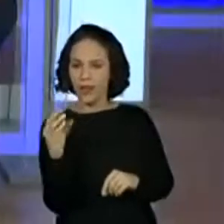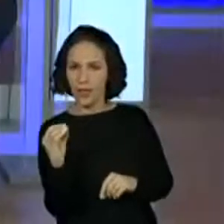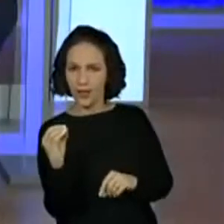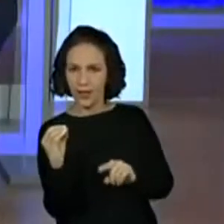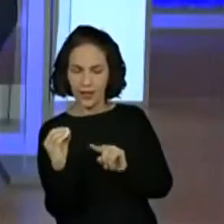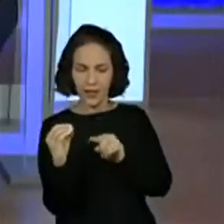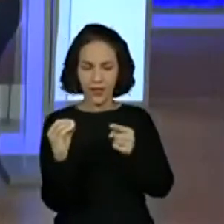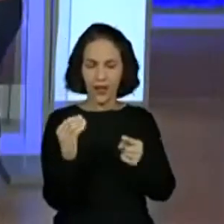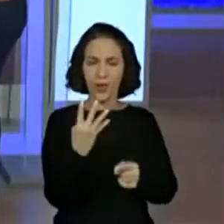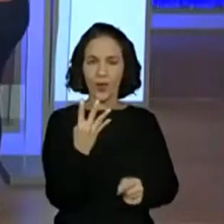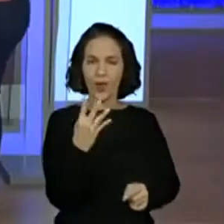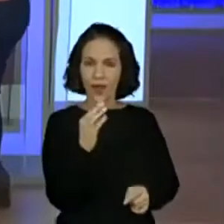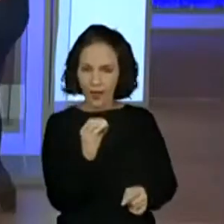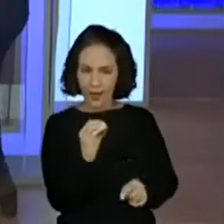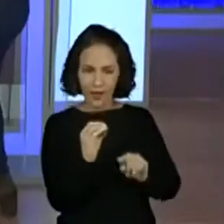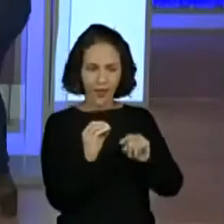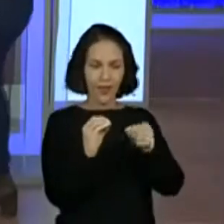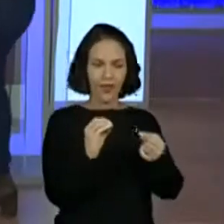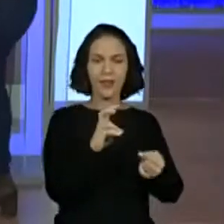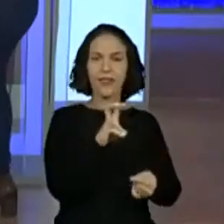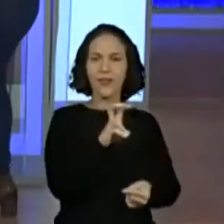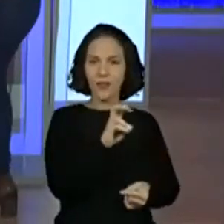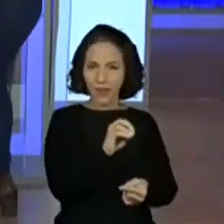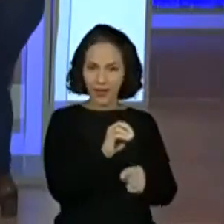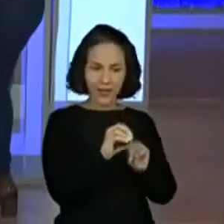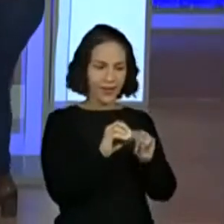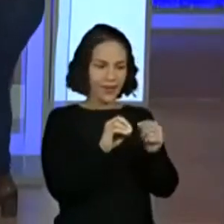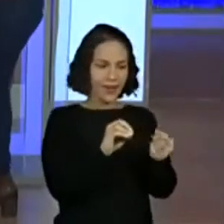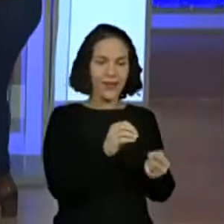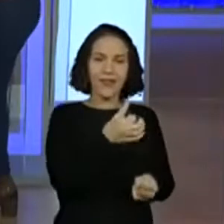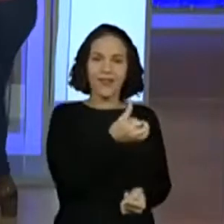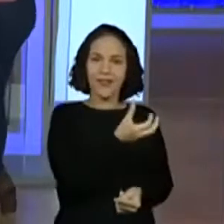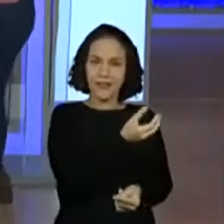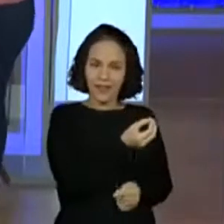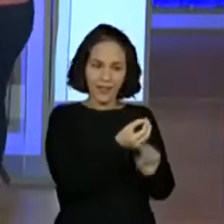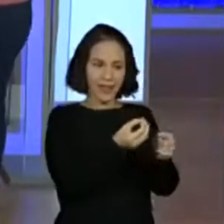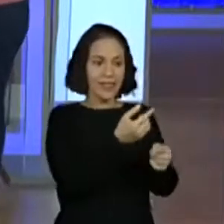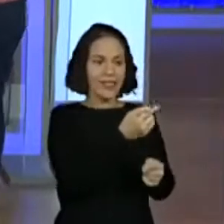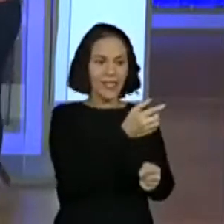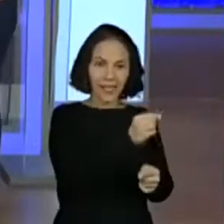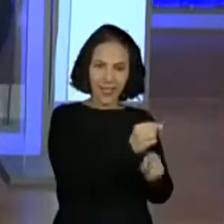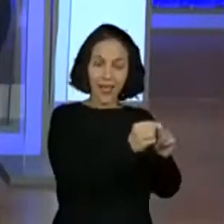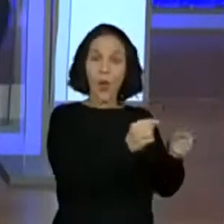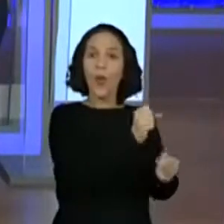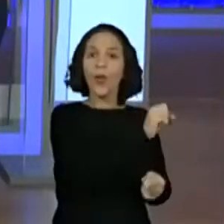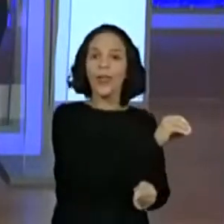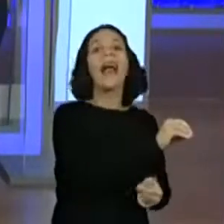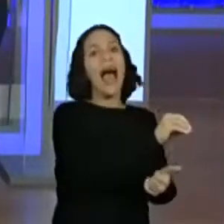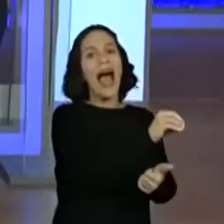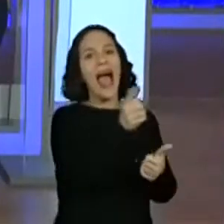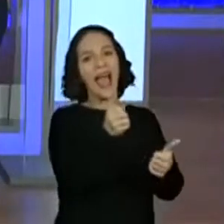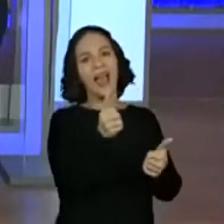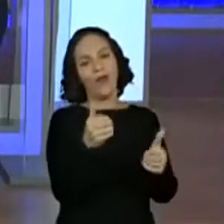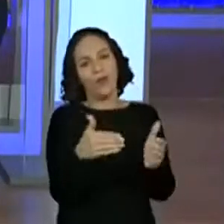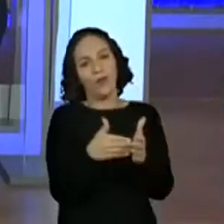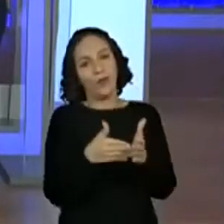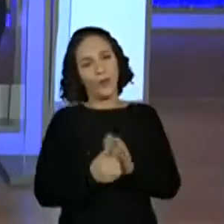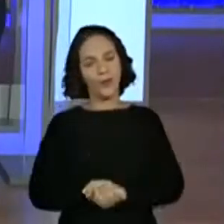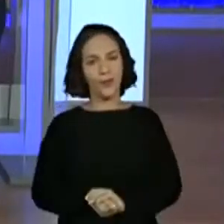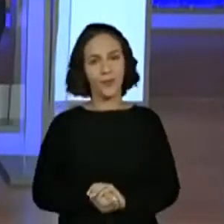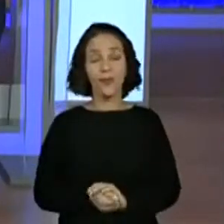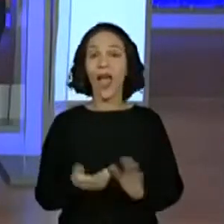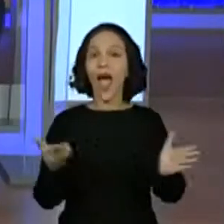último número mesmo. Então, assim foi fácil localizar do menor para o maior. Agora vem a parte desafiadora,